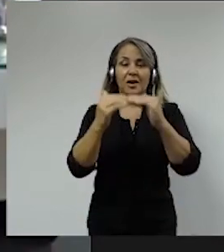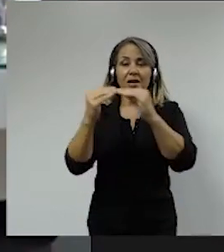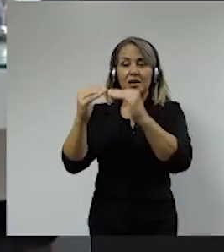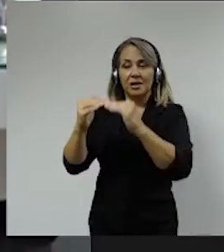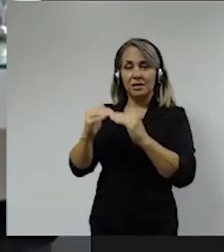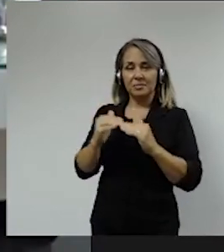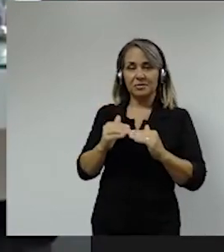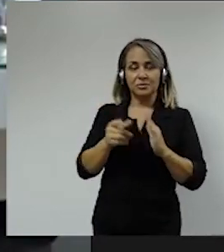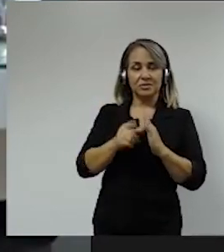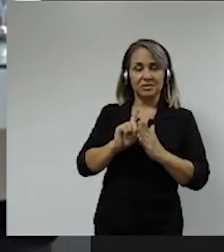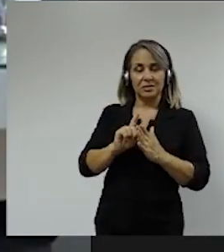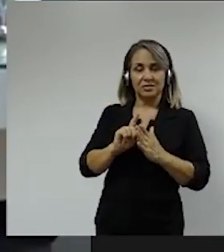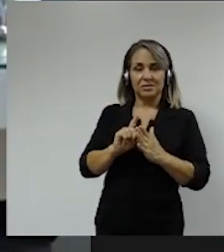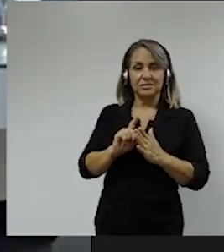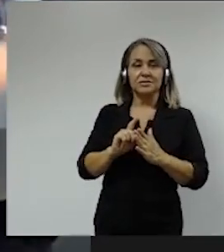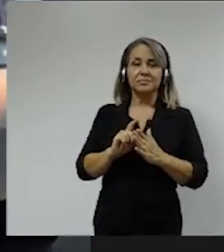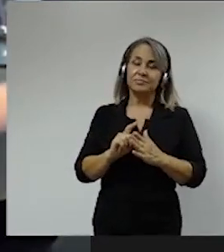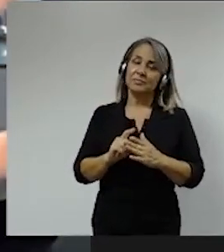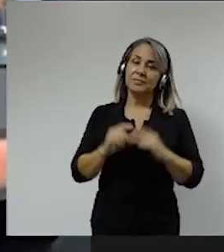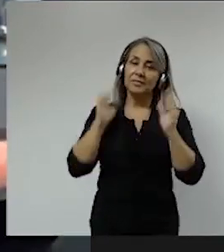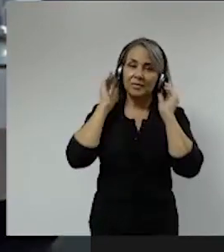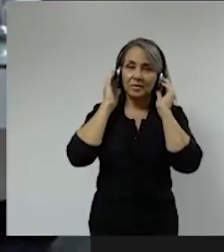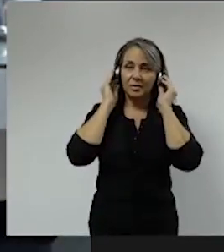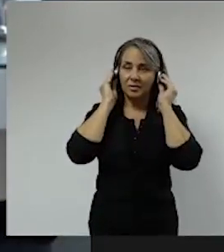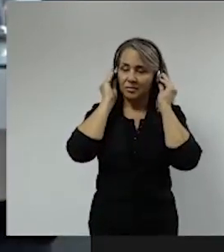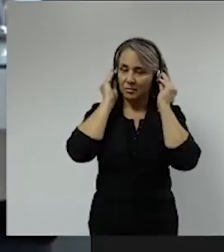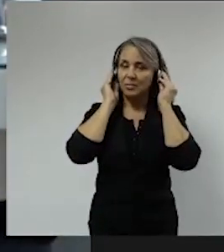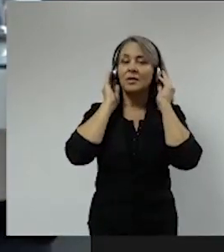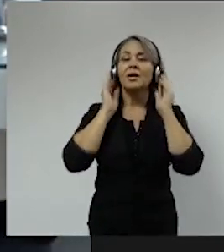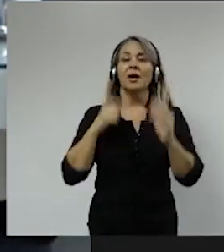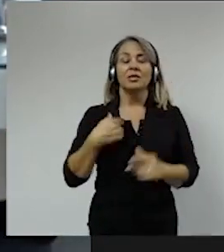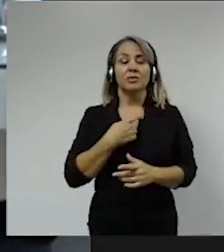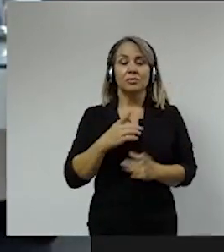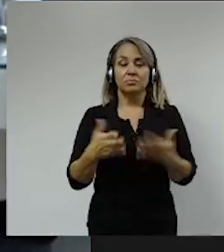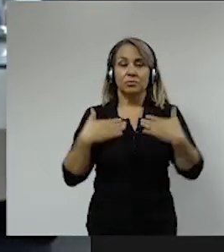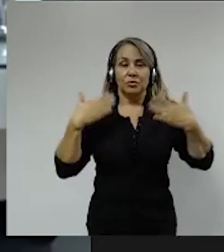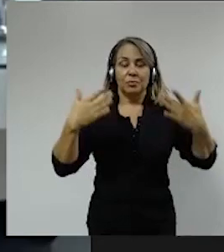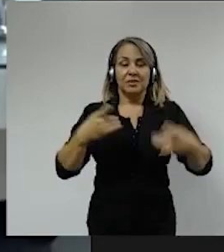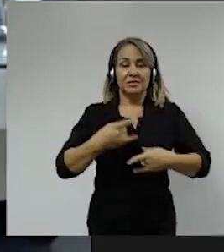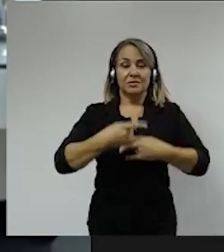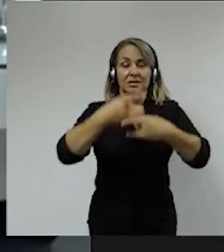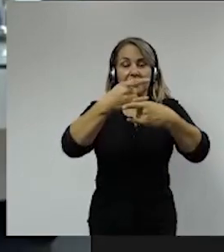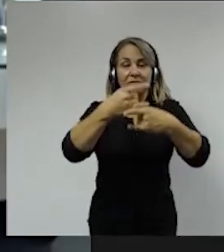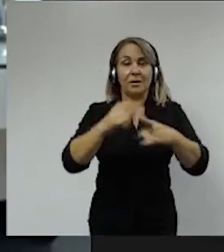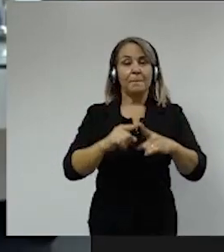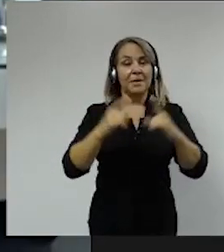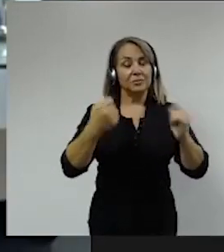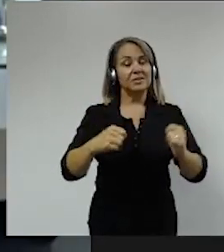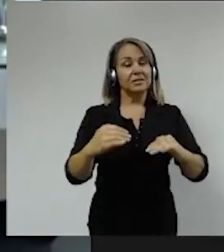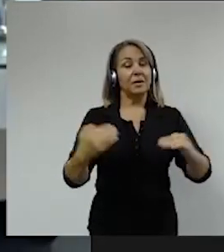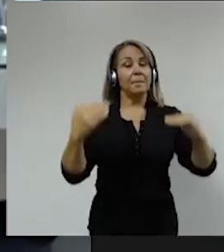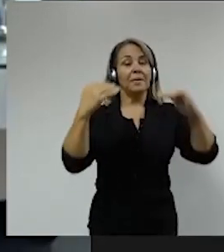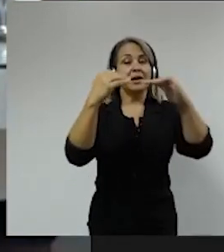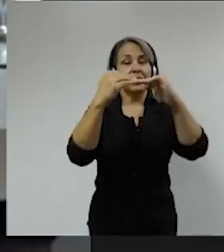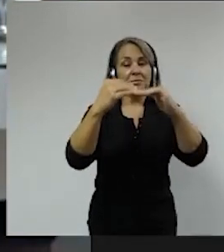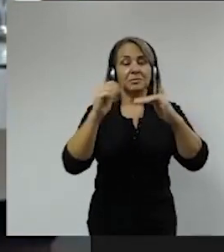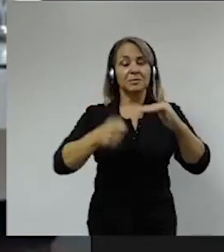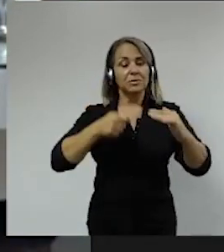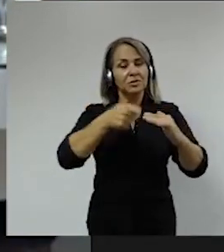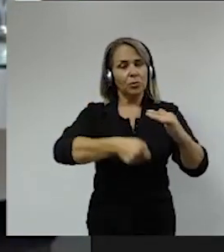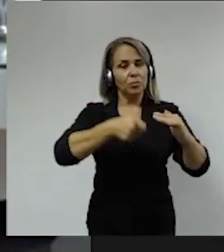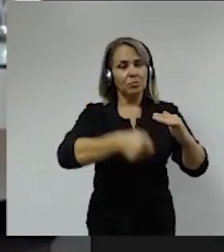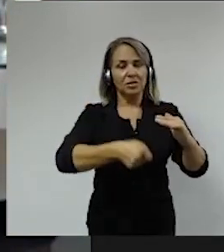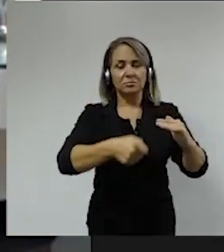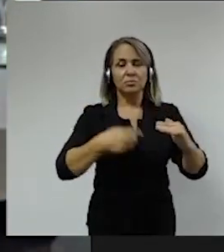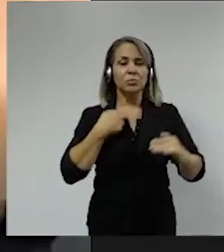já pré-definidos. É certo que a gente foi tomado de surpresa com todas essas lives, mas a gente precisa ter parâmetros para que a gente possa cobrar. A gente